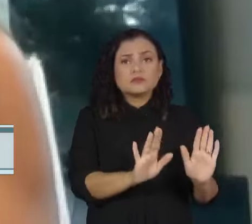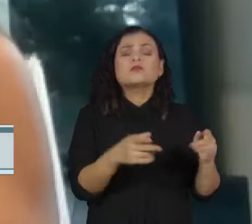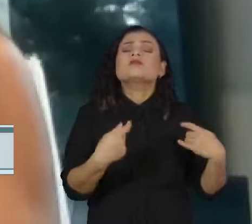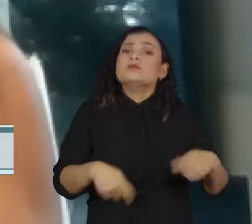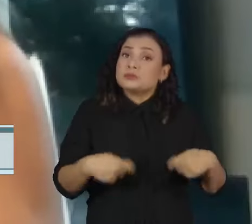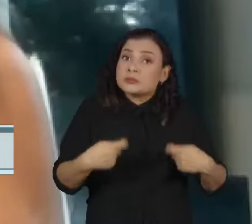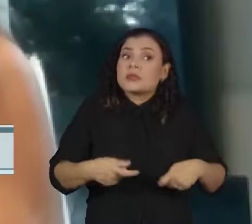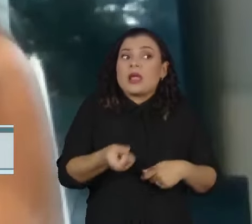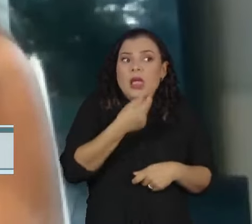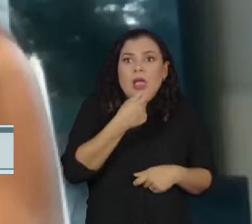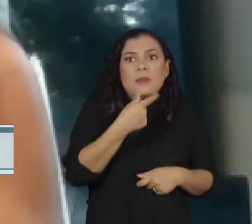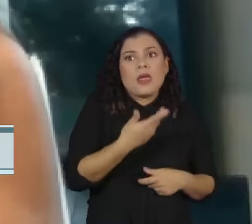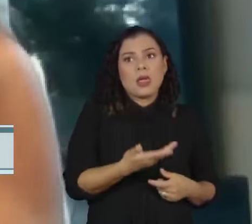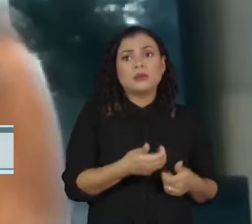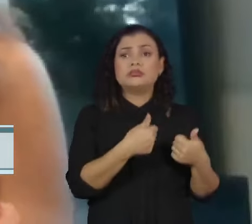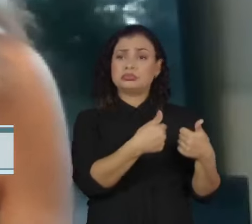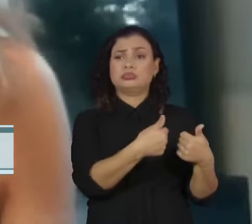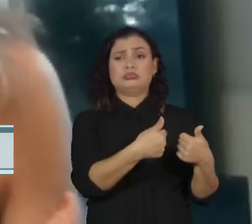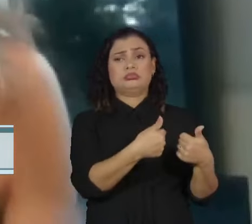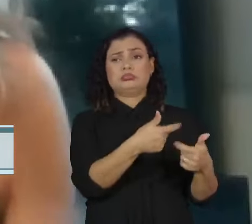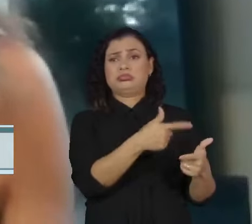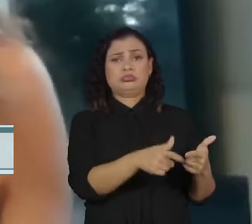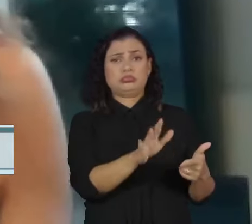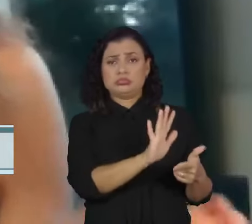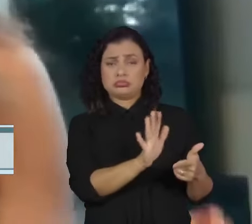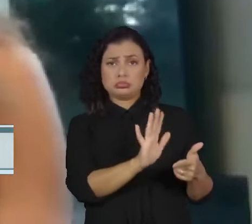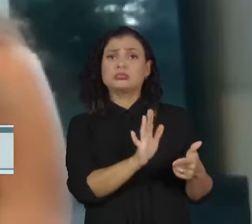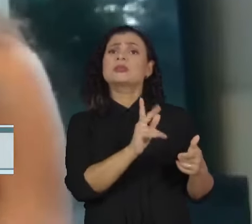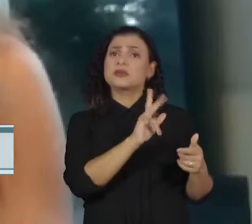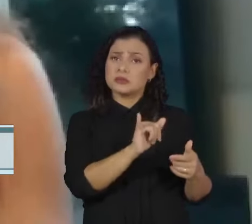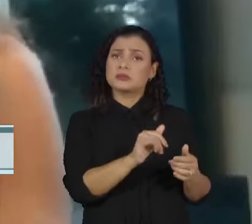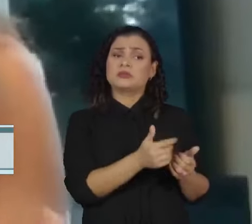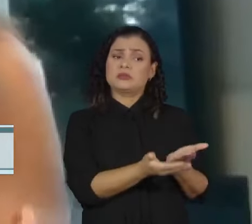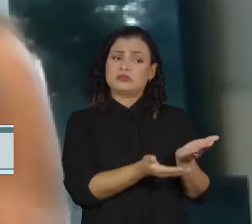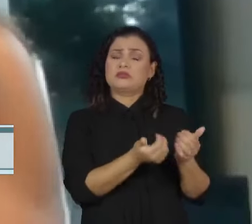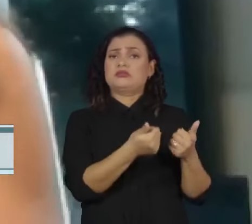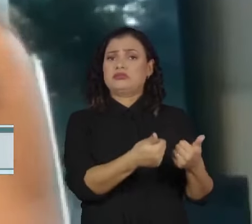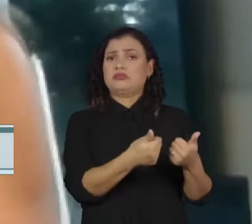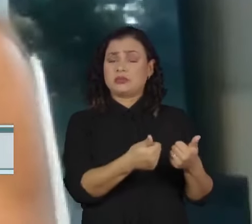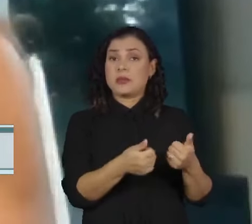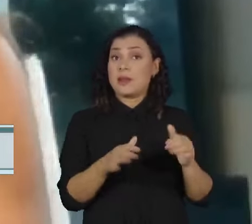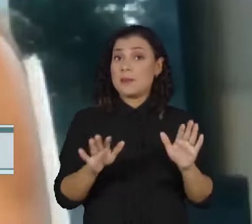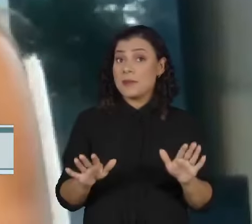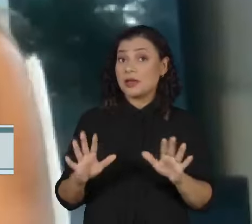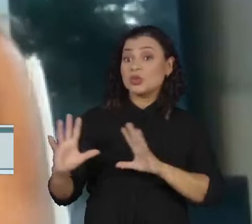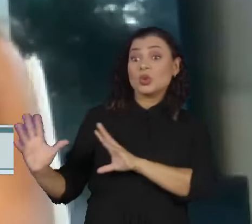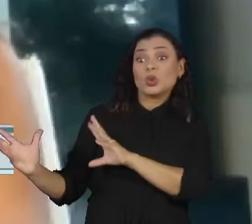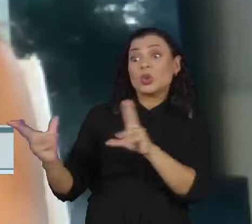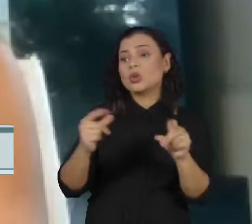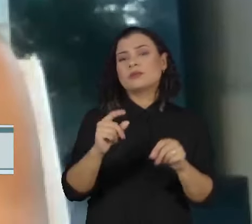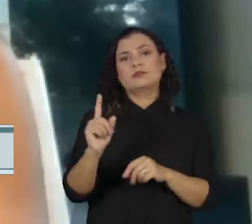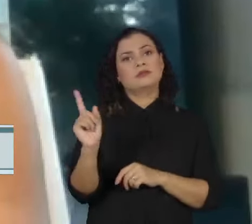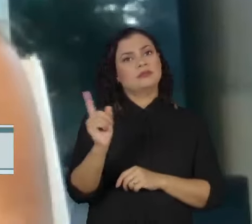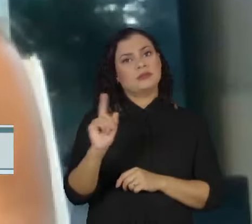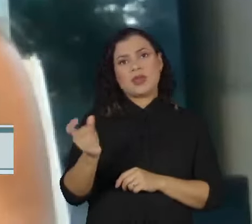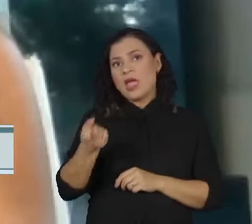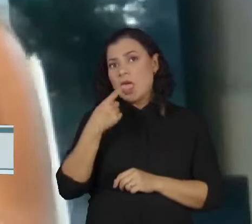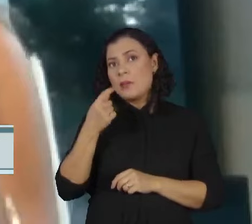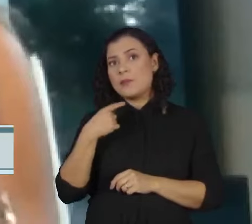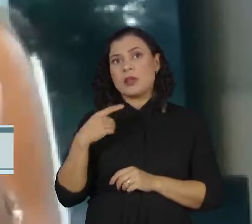a necessidade de uso de algum medicamento controlado para tratar a sua insônia, tá certo? Mas o Zolpidem certamente não é a medicação de escolha.